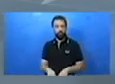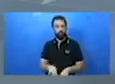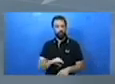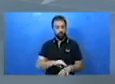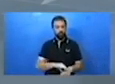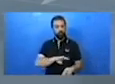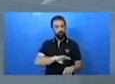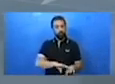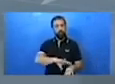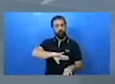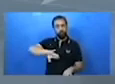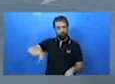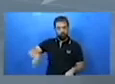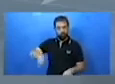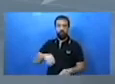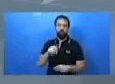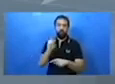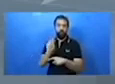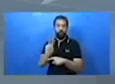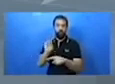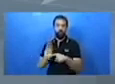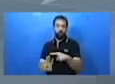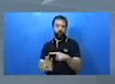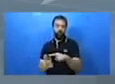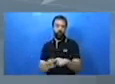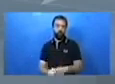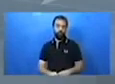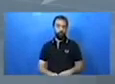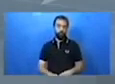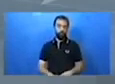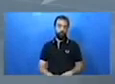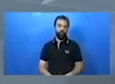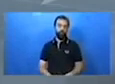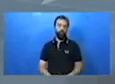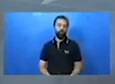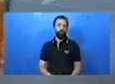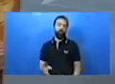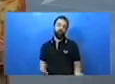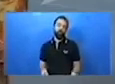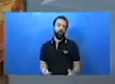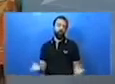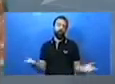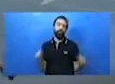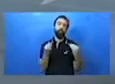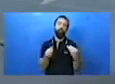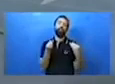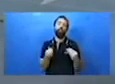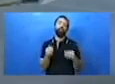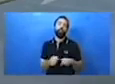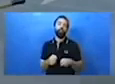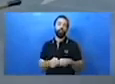2/3 desse total, desse todo referência que vocês têm. Professora, como que nós vamos fazer